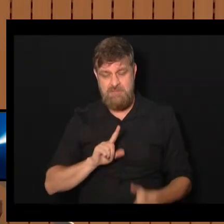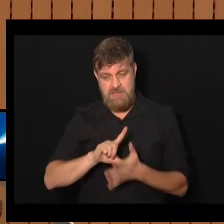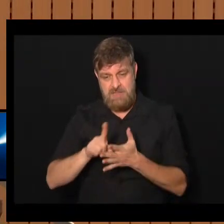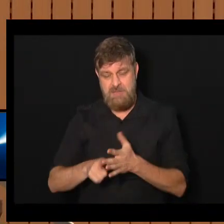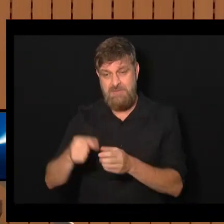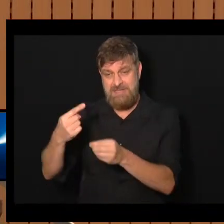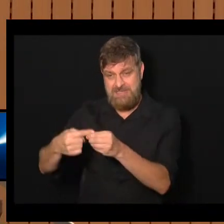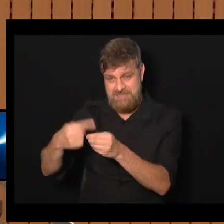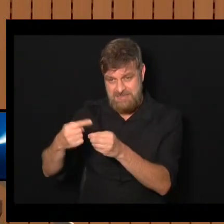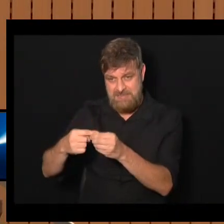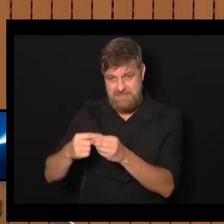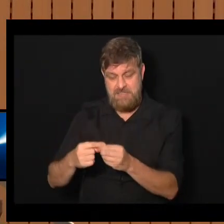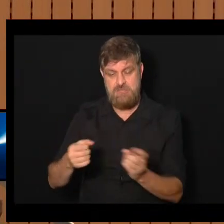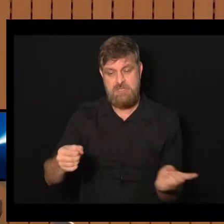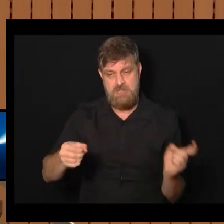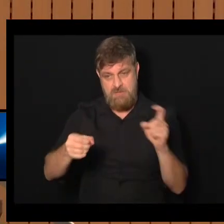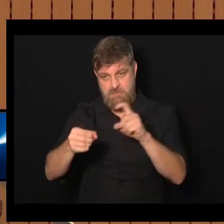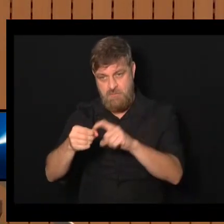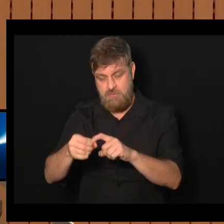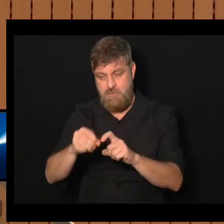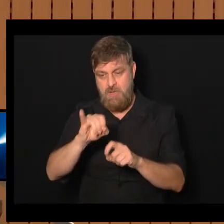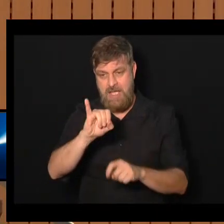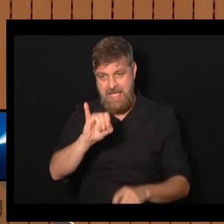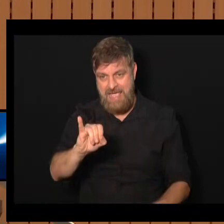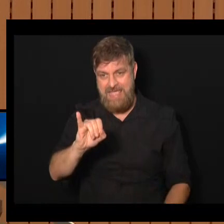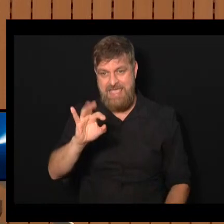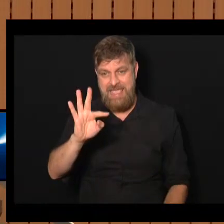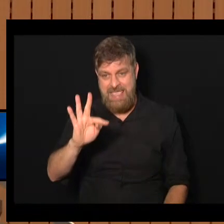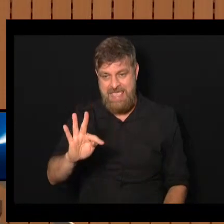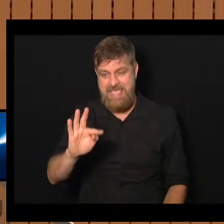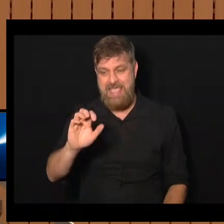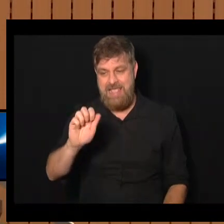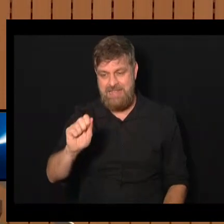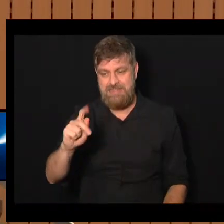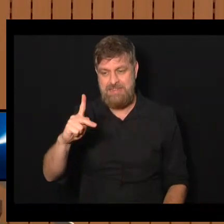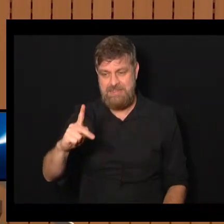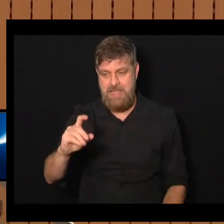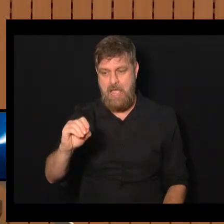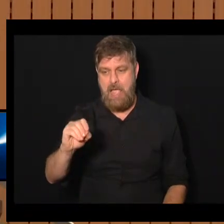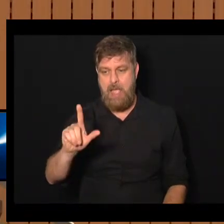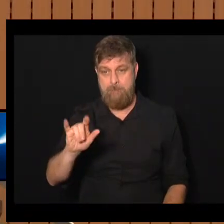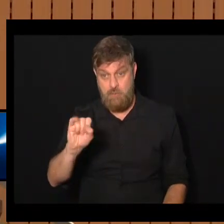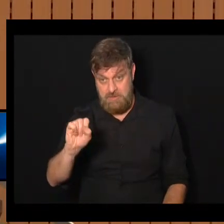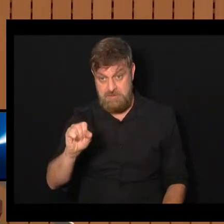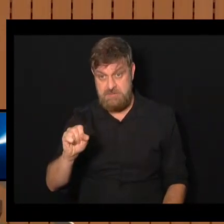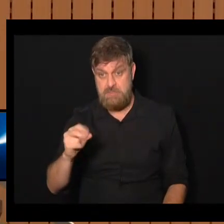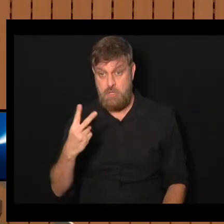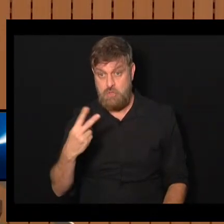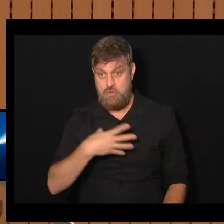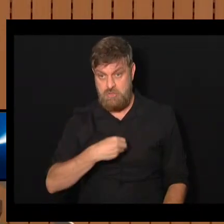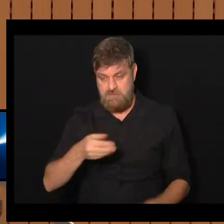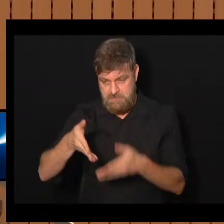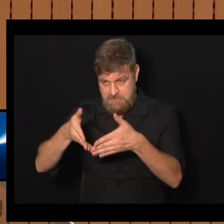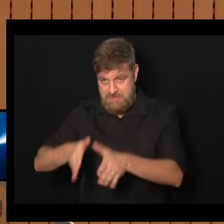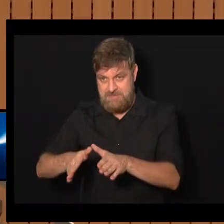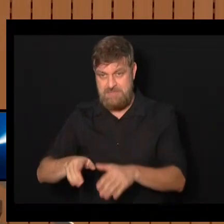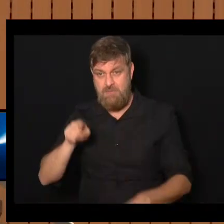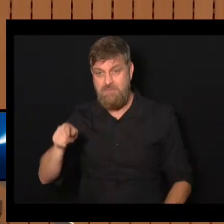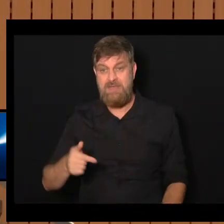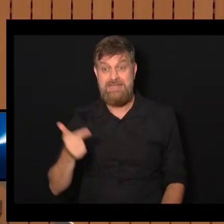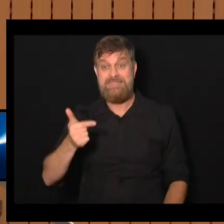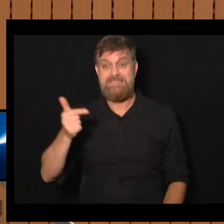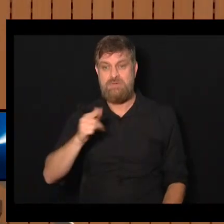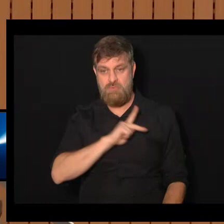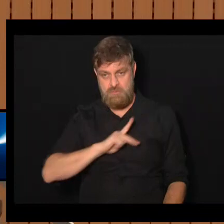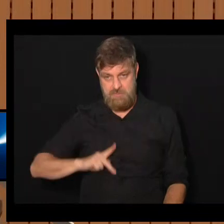onde nasceram os seus dois filhos, Fábio e Fernando, e foi duas vezes vice-prefeito de Itápolis. Em Campinas,